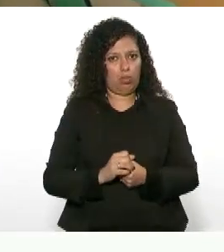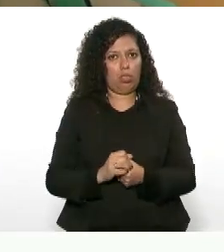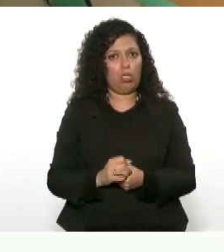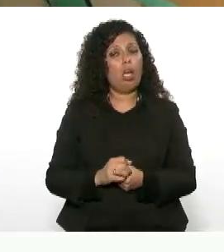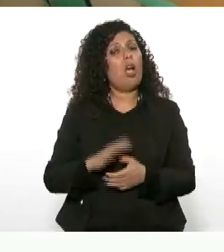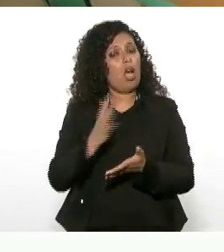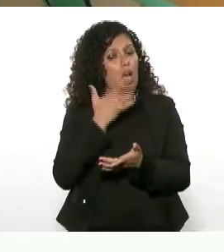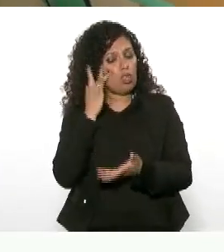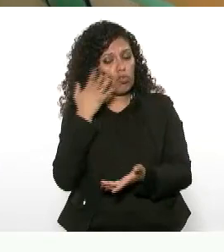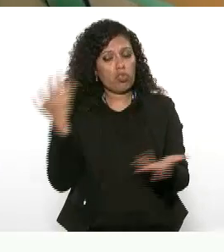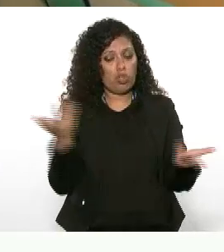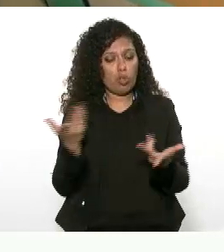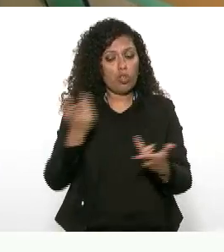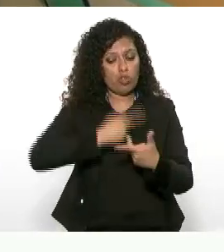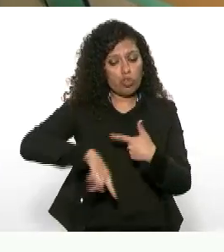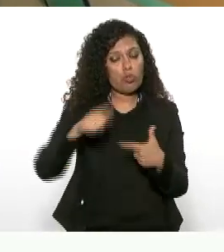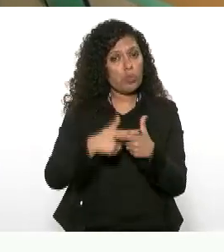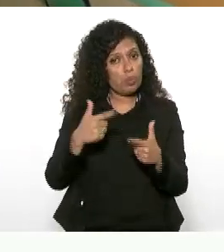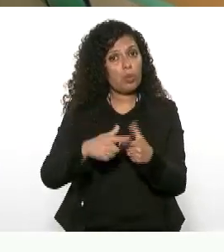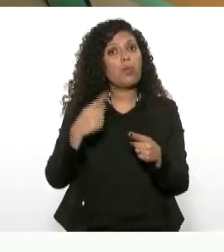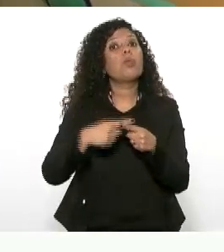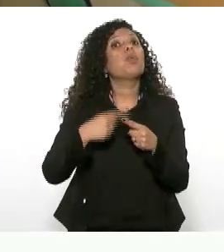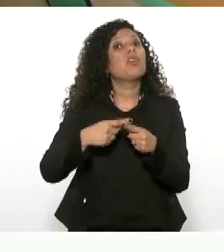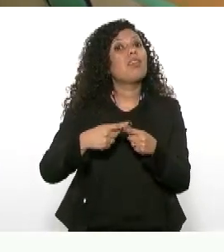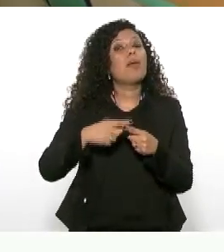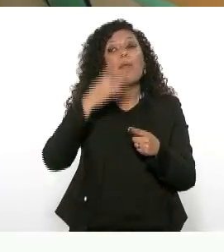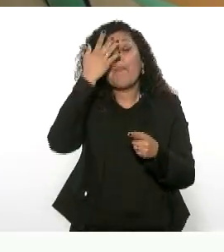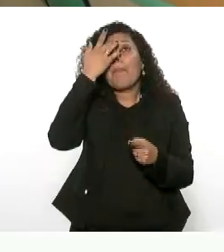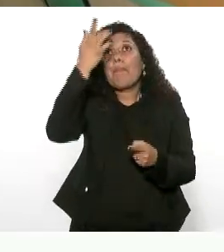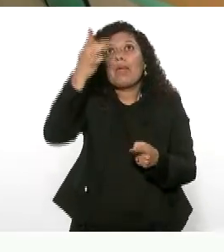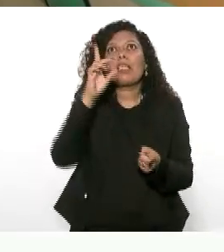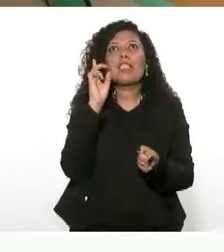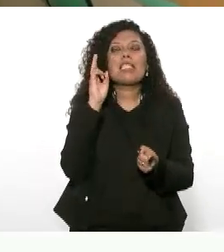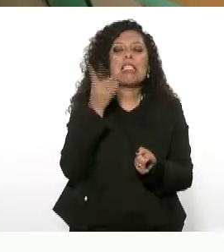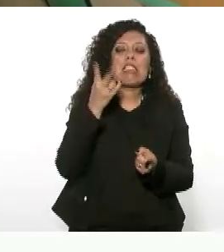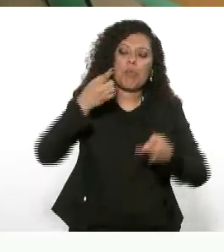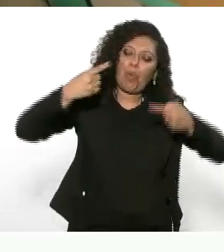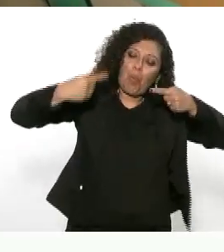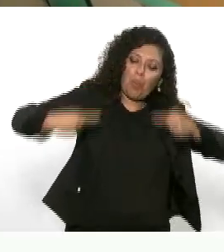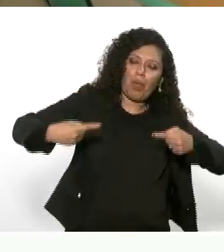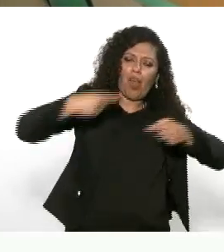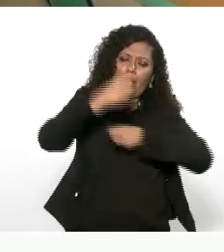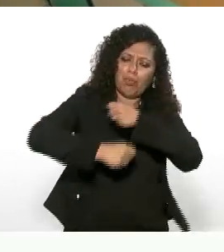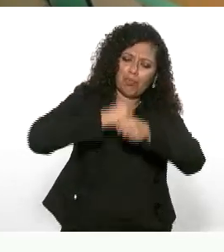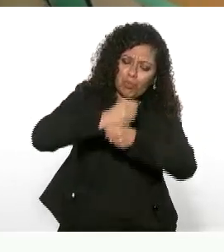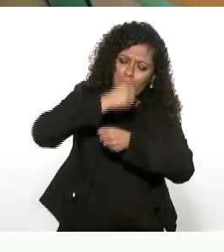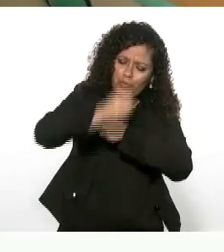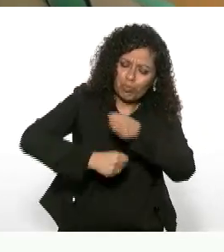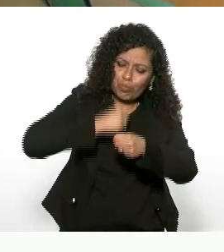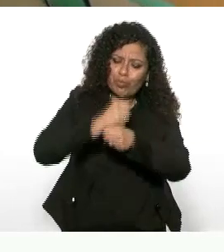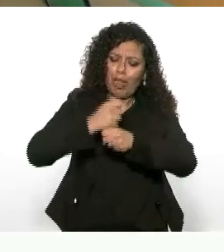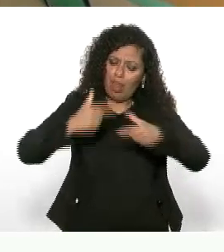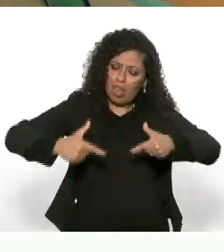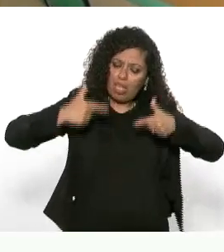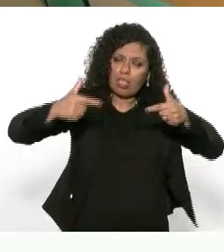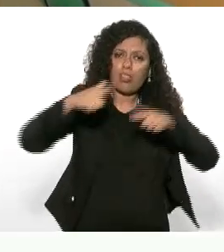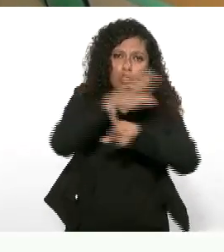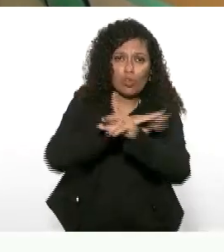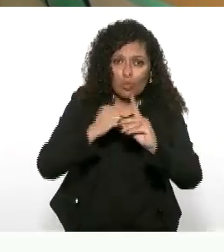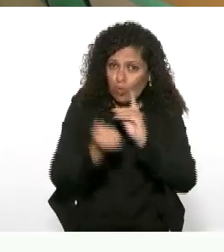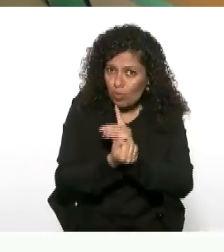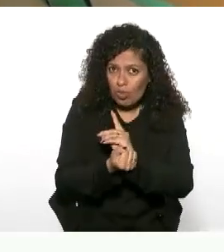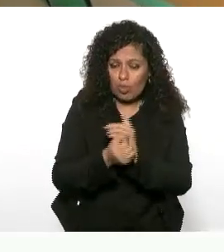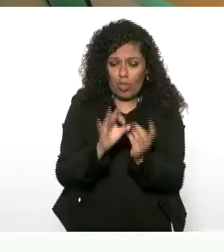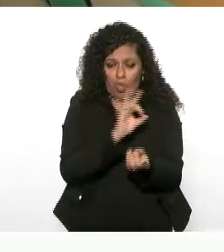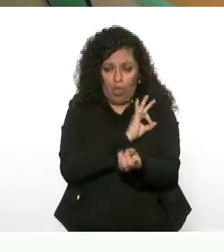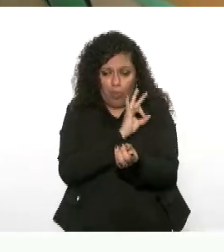encontre no estado em que a gente se encontra. Ao longo dos anos foi se deixando tanto a defesa social quanto a polícia